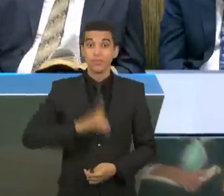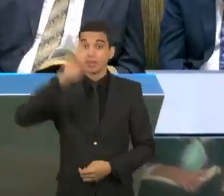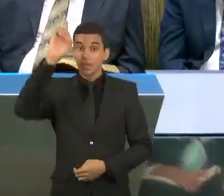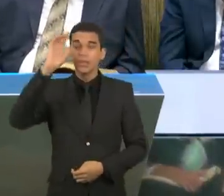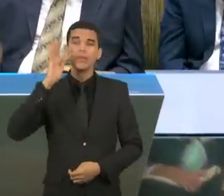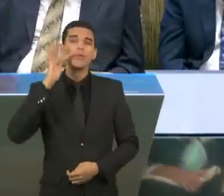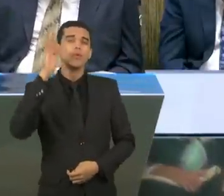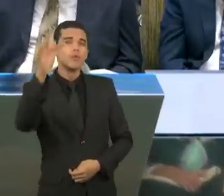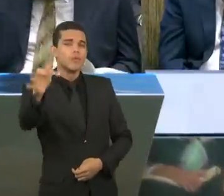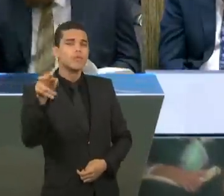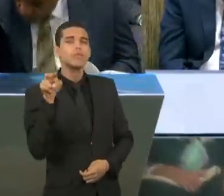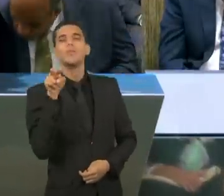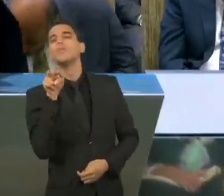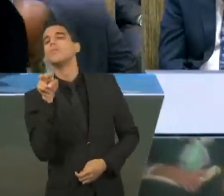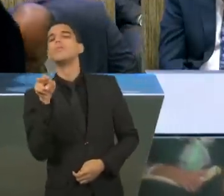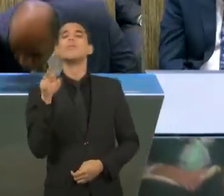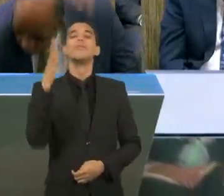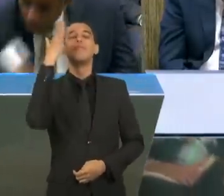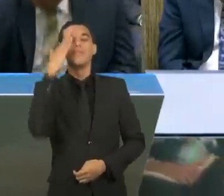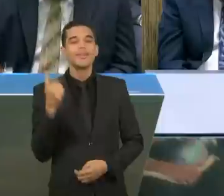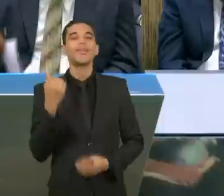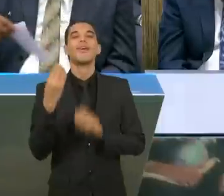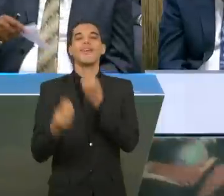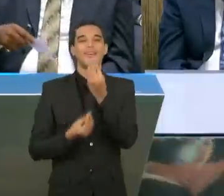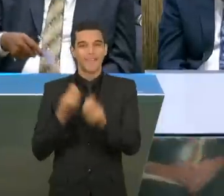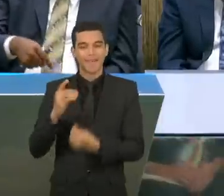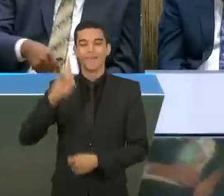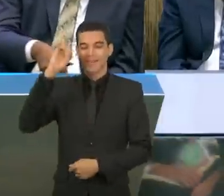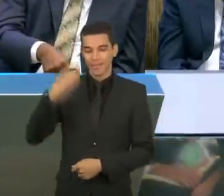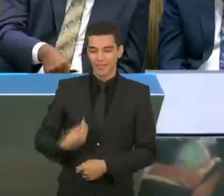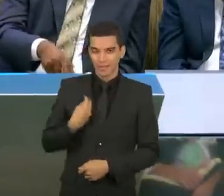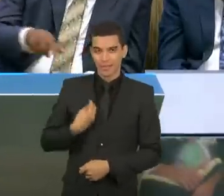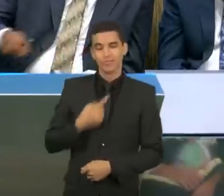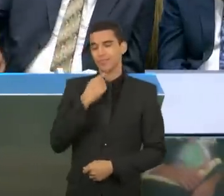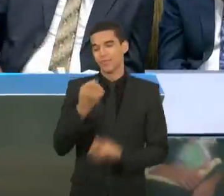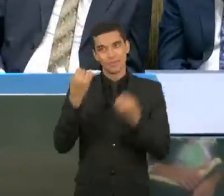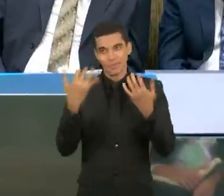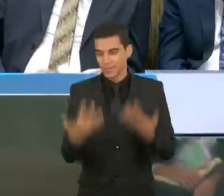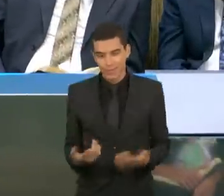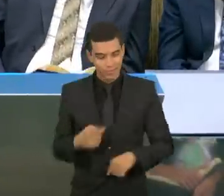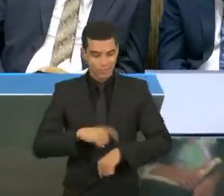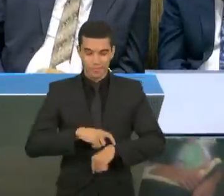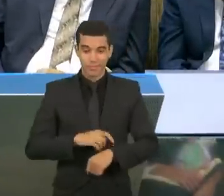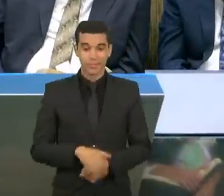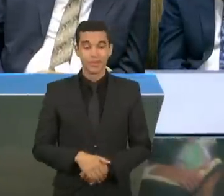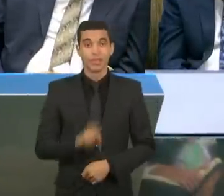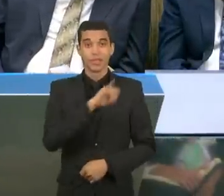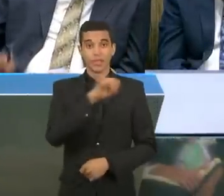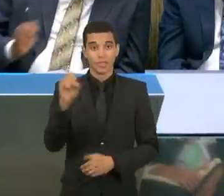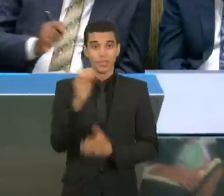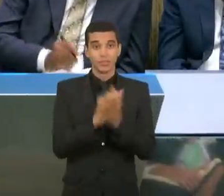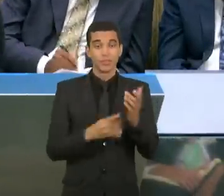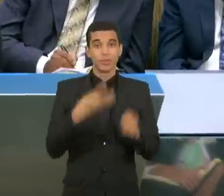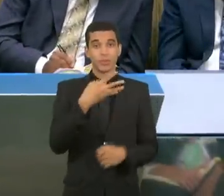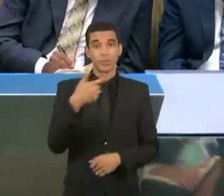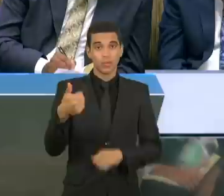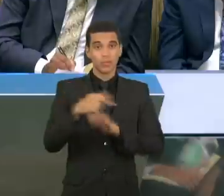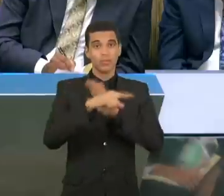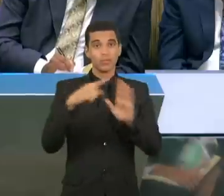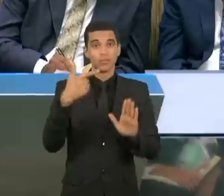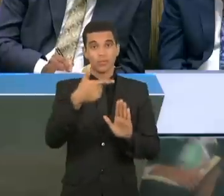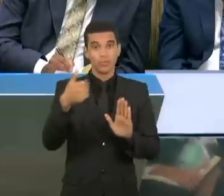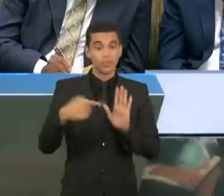Deus. A providência de Deus. Não dá para falar. Isaías 41 e 21.